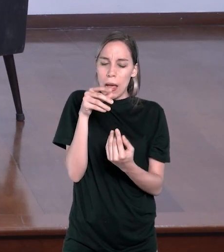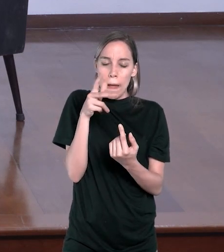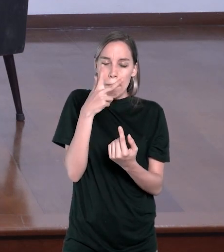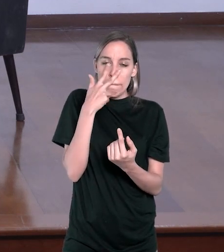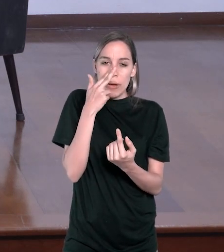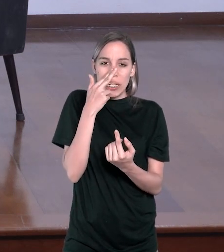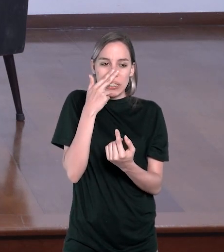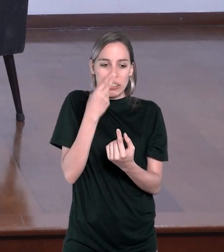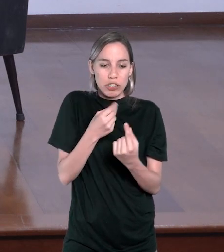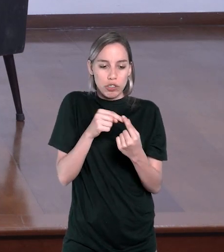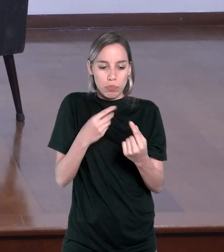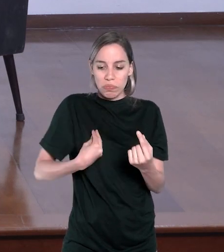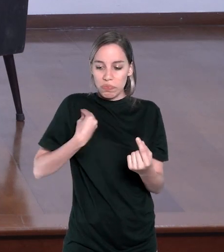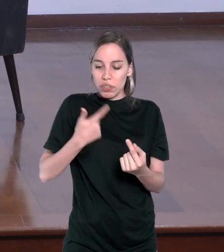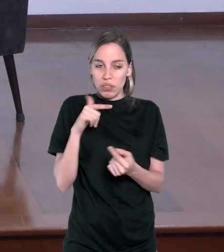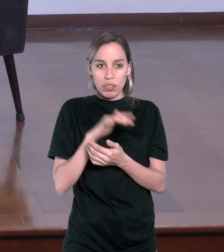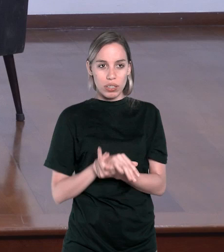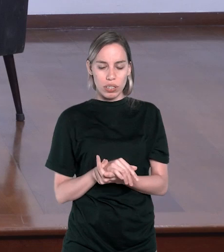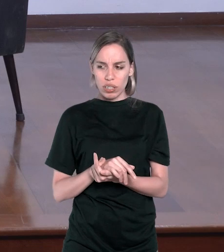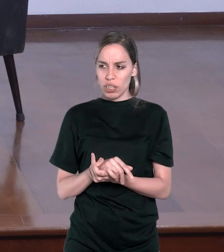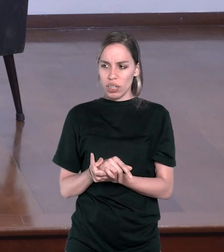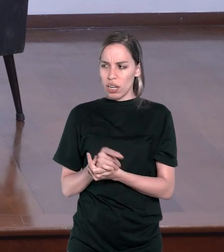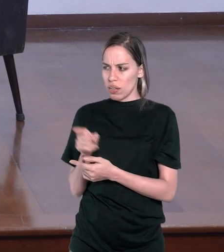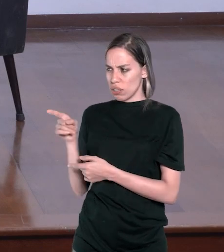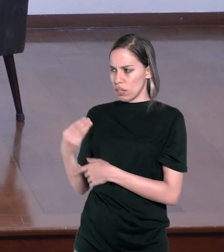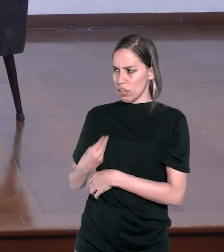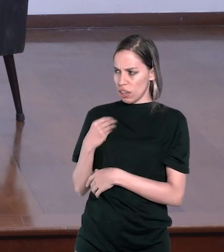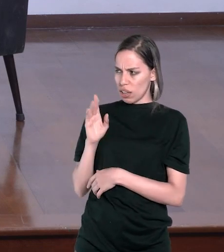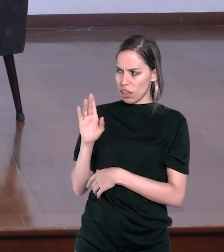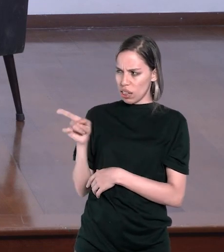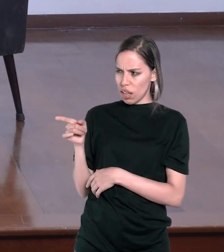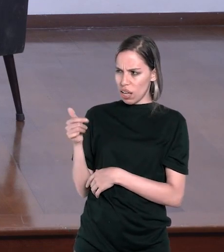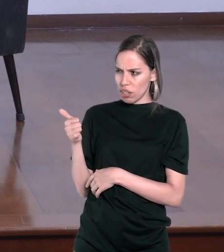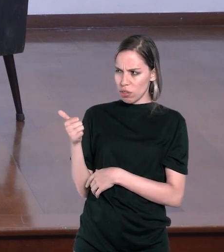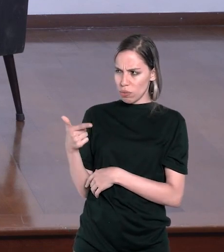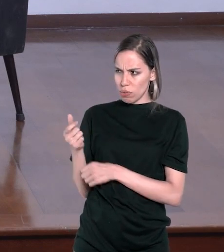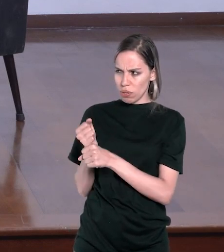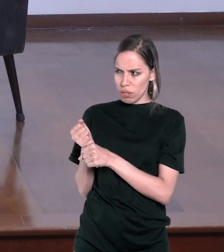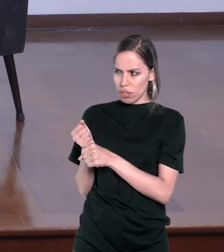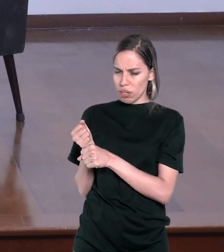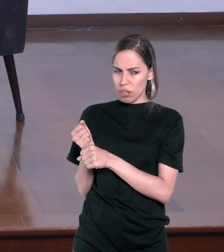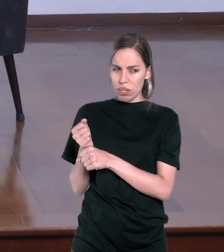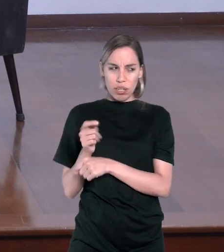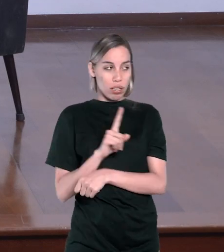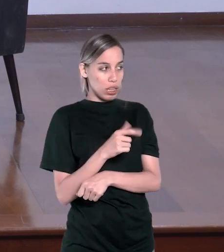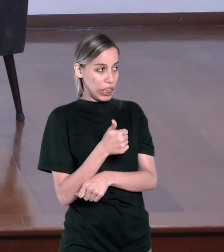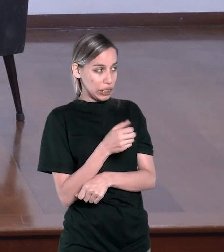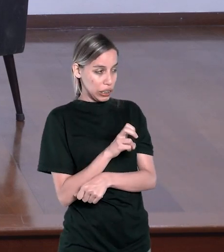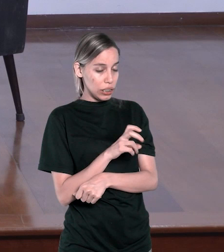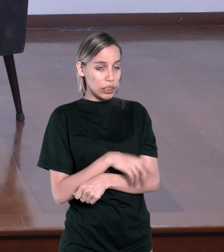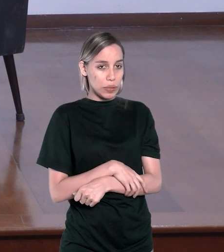Você já está há 12 anos lá, né? 15 anos. 15 anos. Existe já a tentação de escrever em inglês? Não